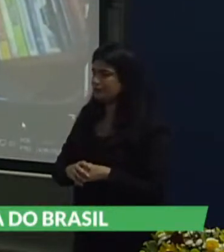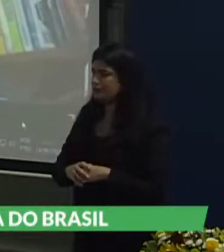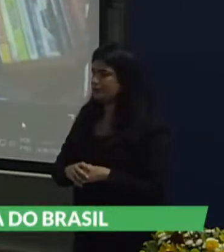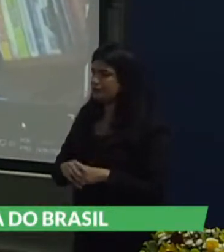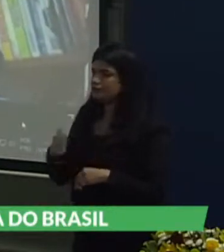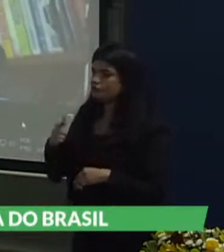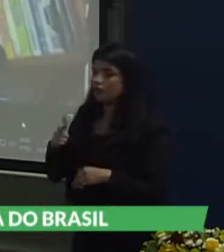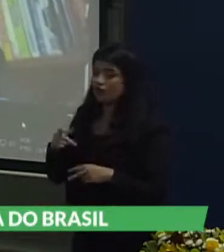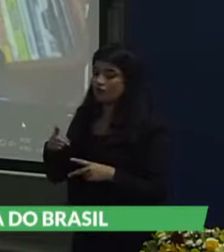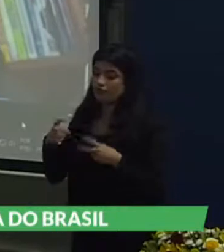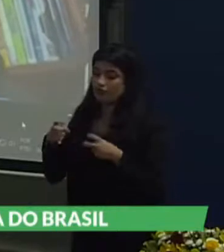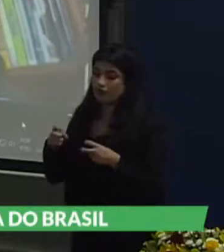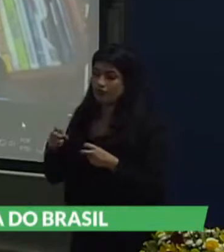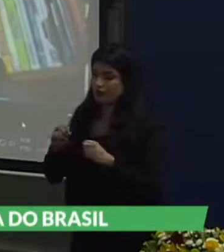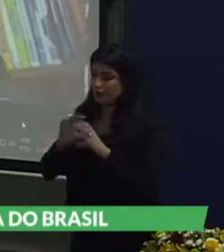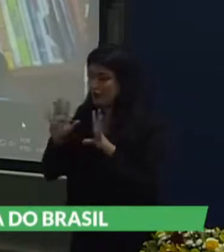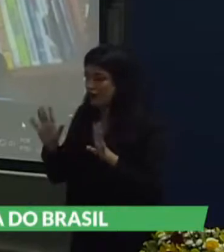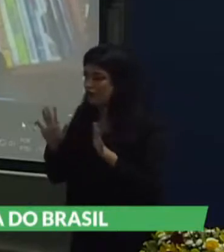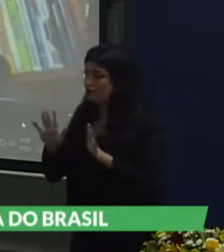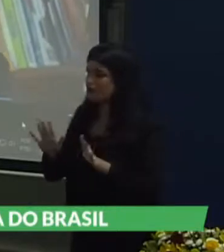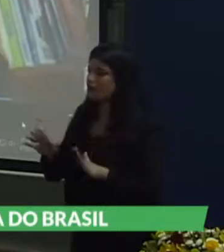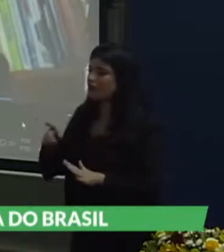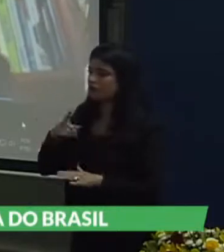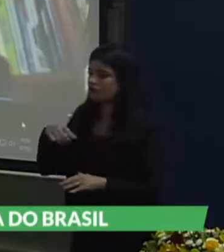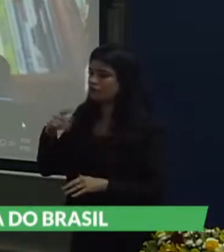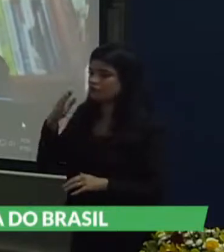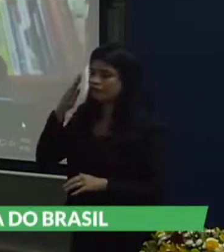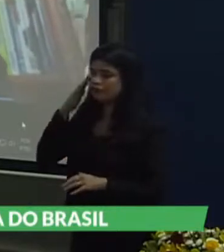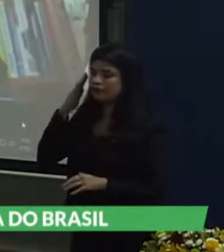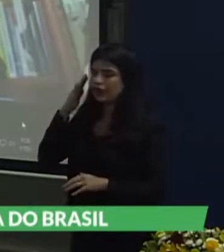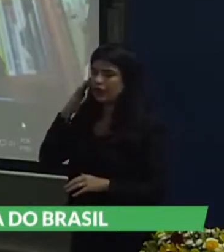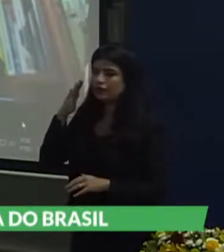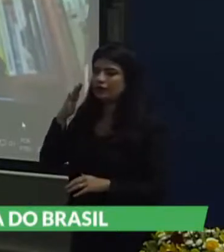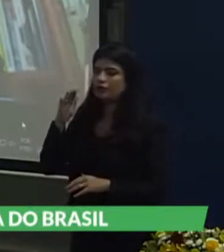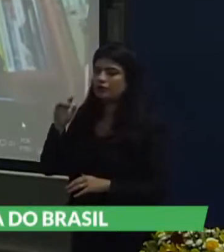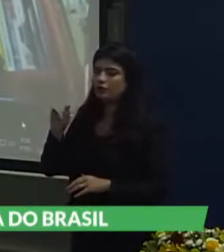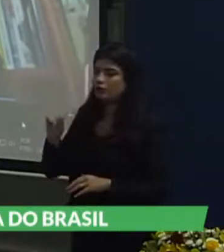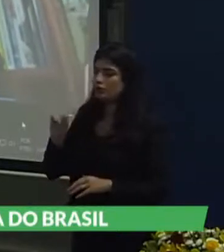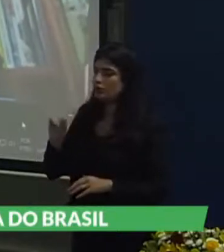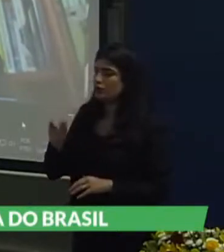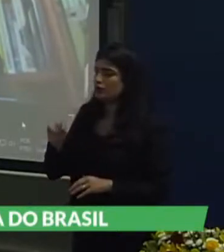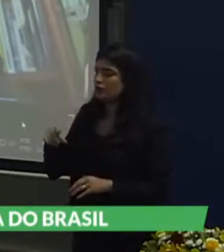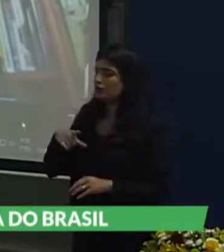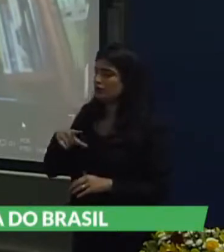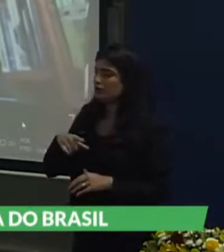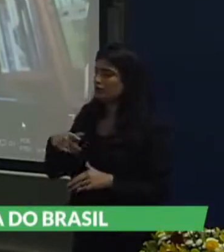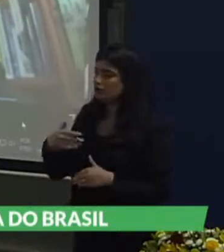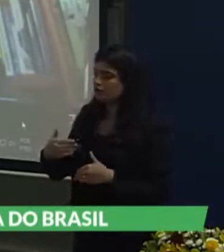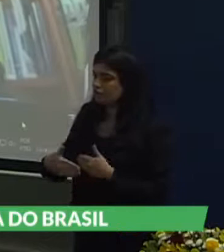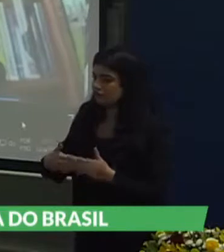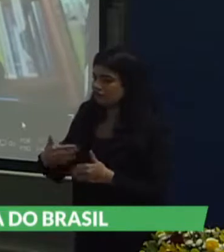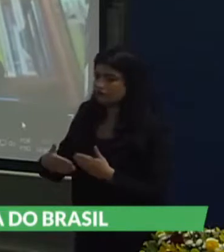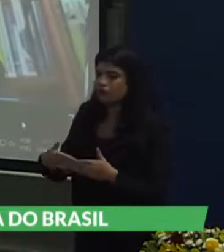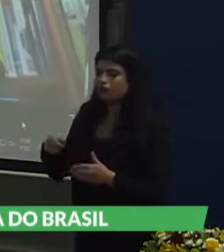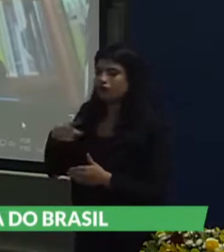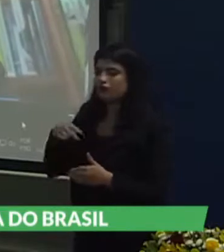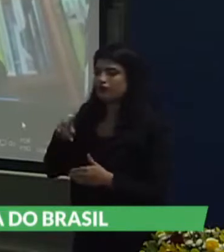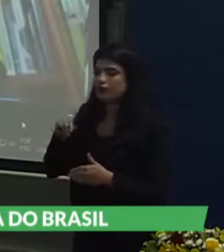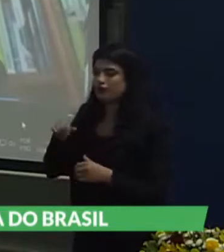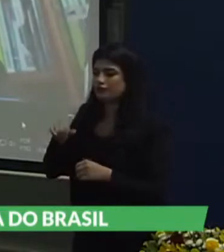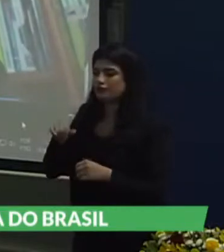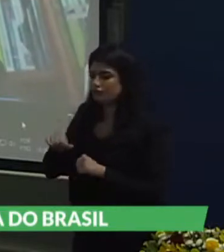não tão evidentes, né? Mas a gente sabe que passo a passo nós vamos